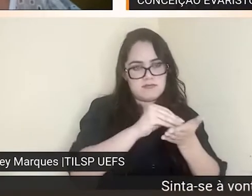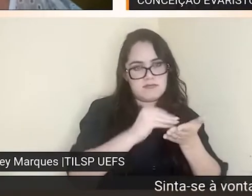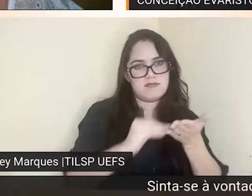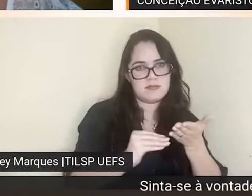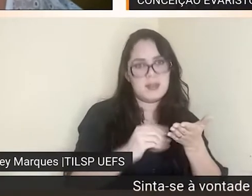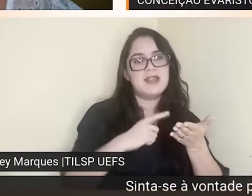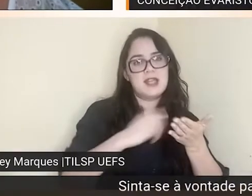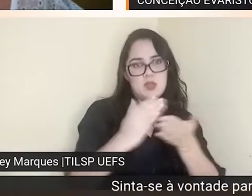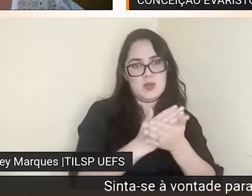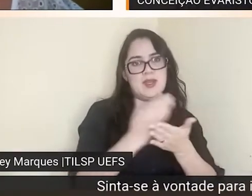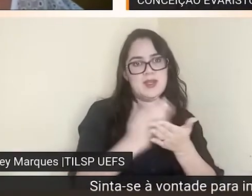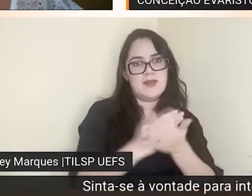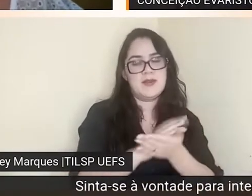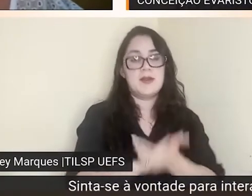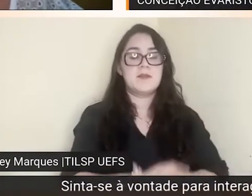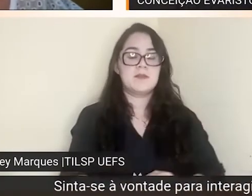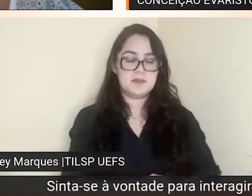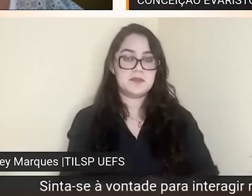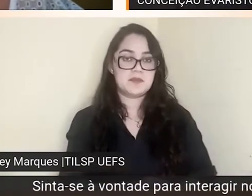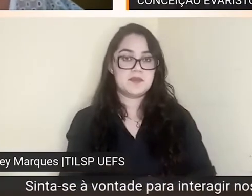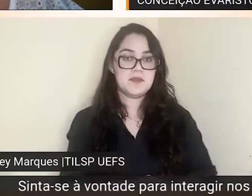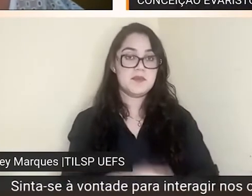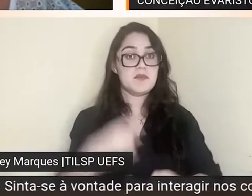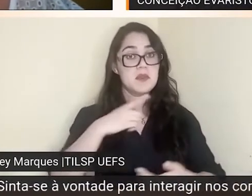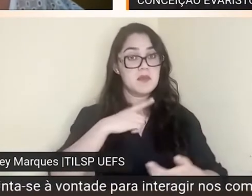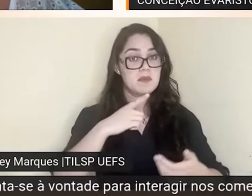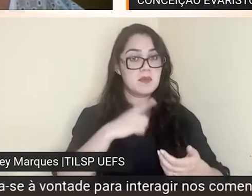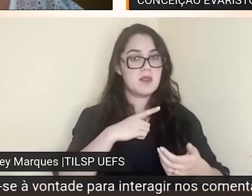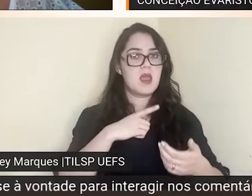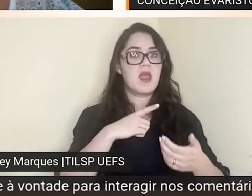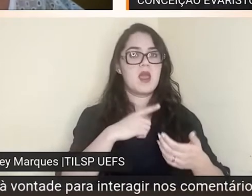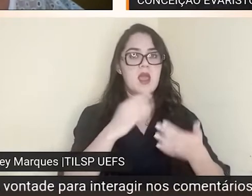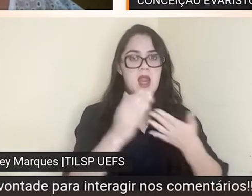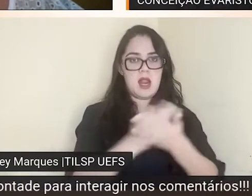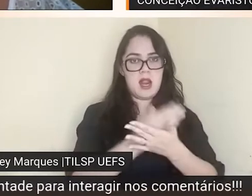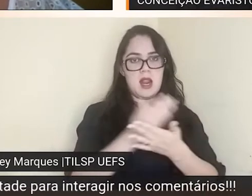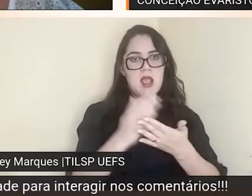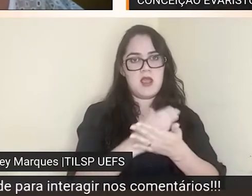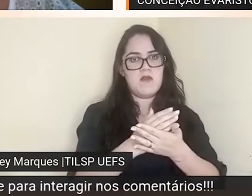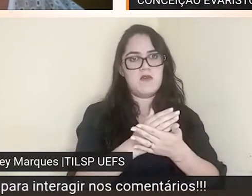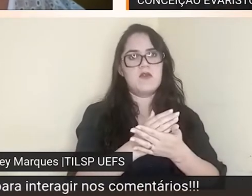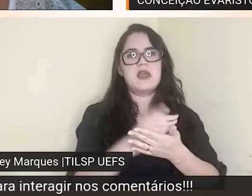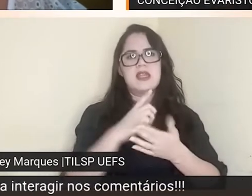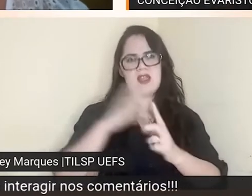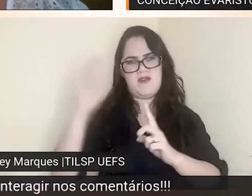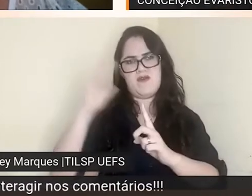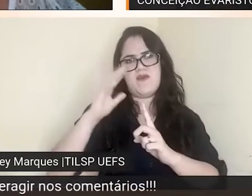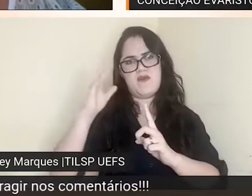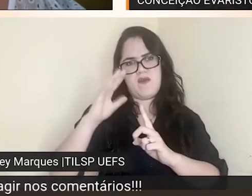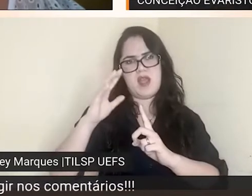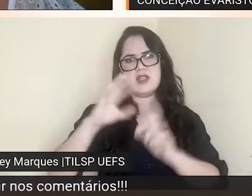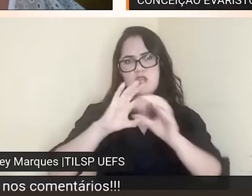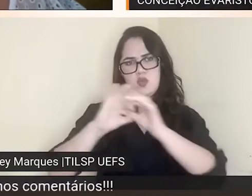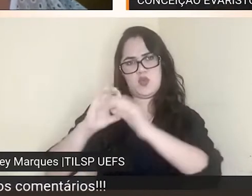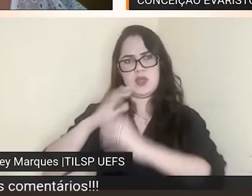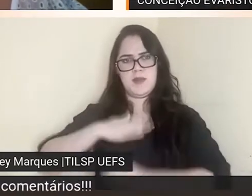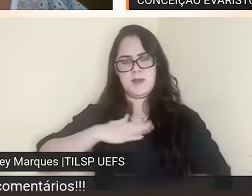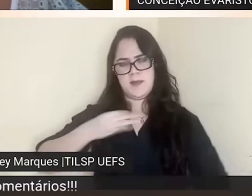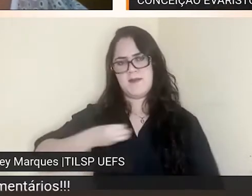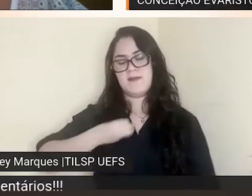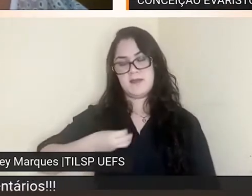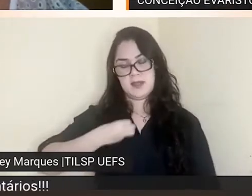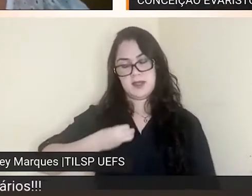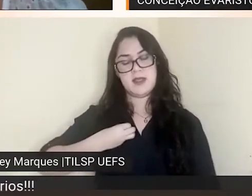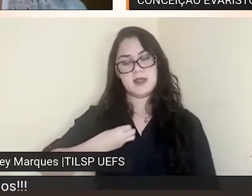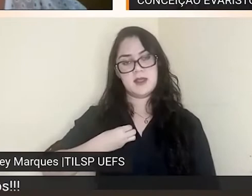Claro, tem a parte da escrita que é muito contaminada pela realidade, é contaminada pela minha vida, é